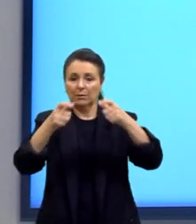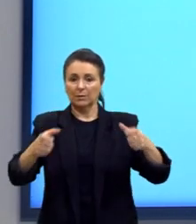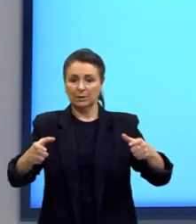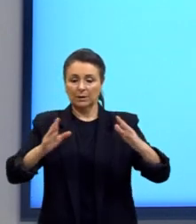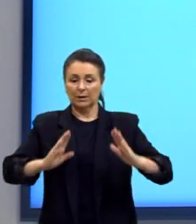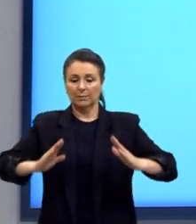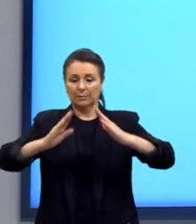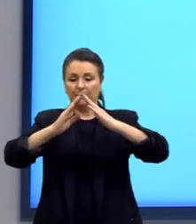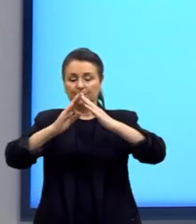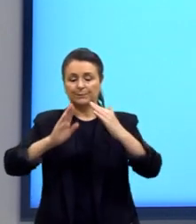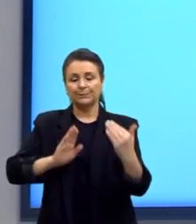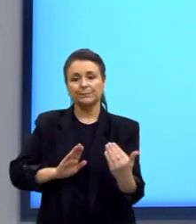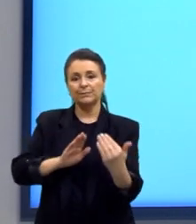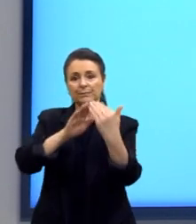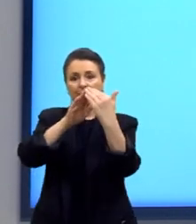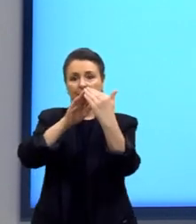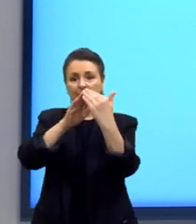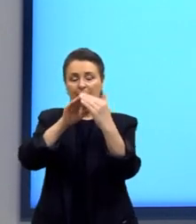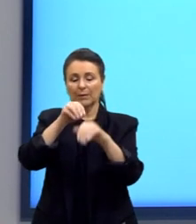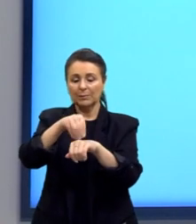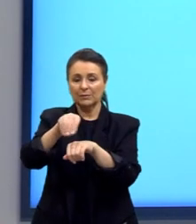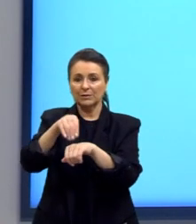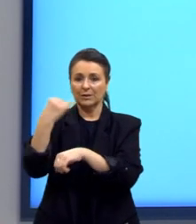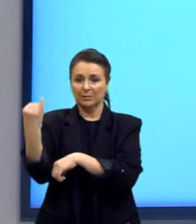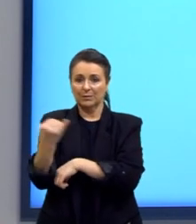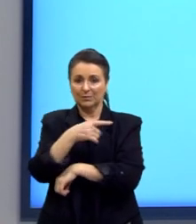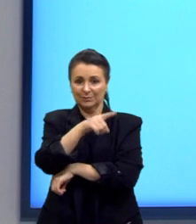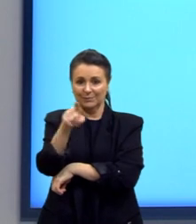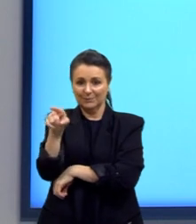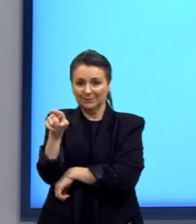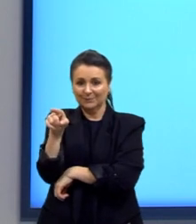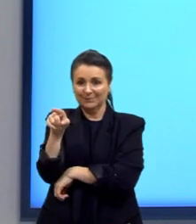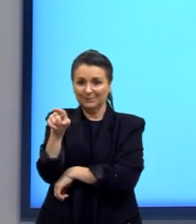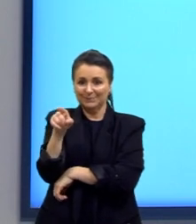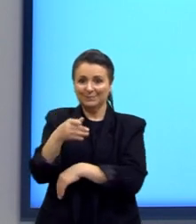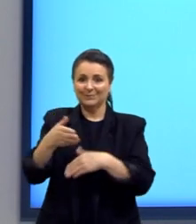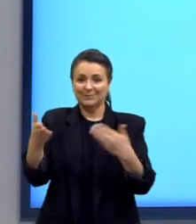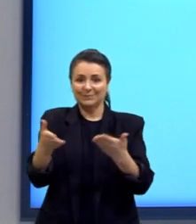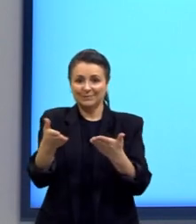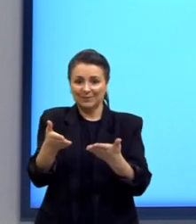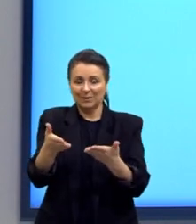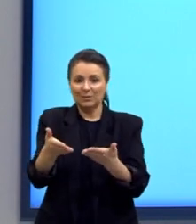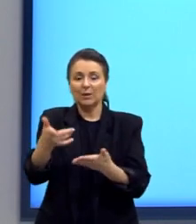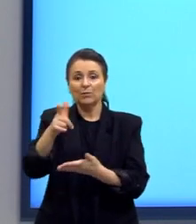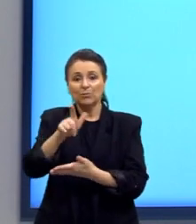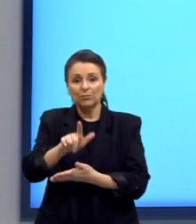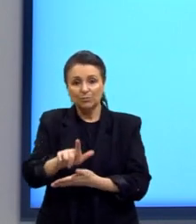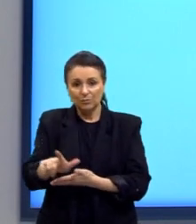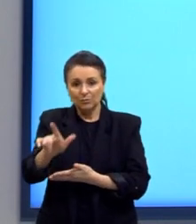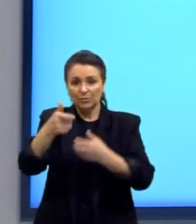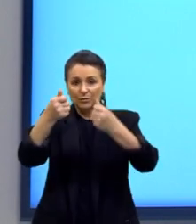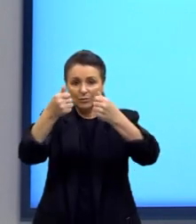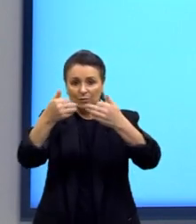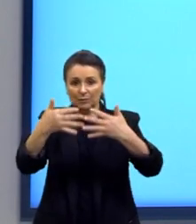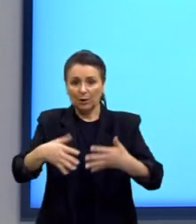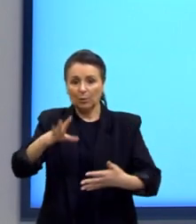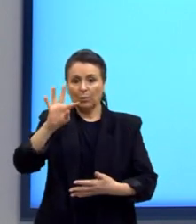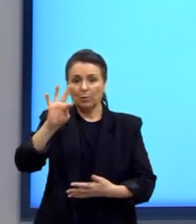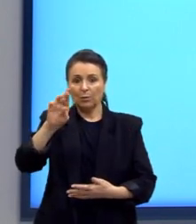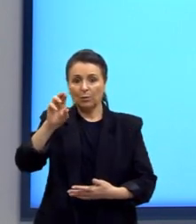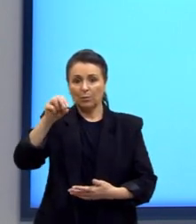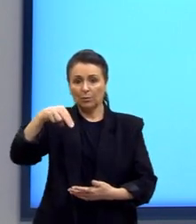uma dica então importante para vocês e agora nós vamos ver de Fato né O que que é o tronco